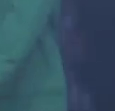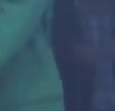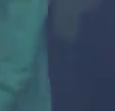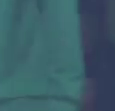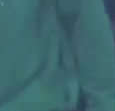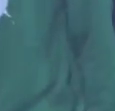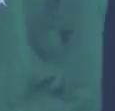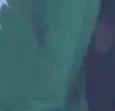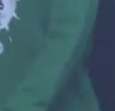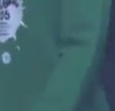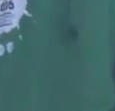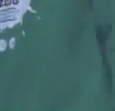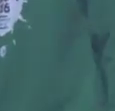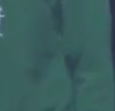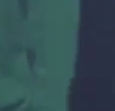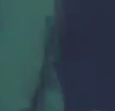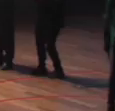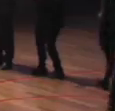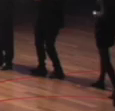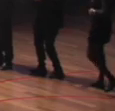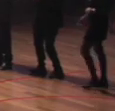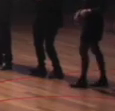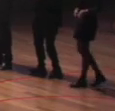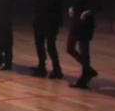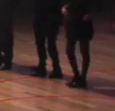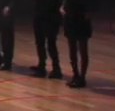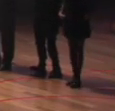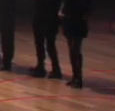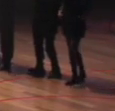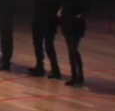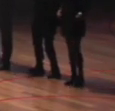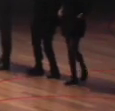E por fim, no voleibol, Luís Dias.